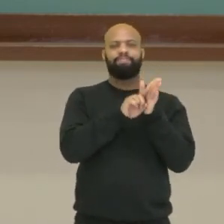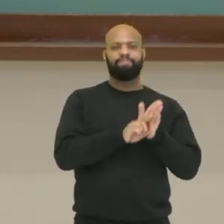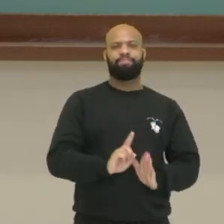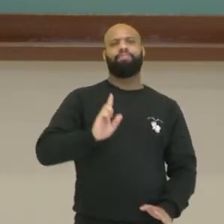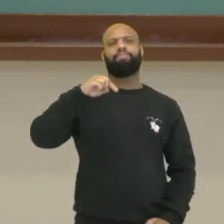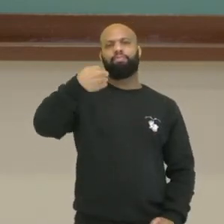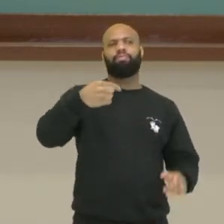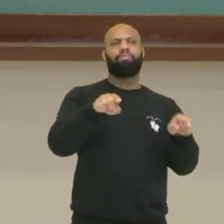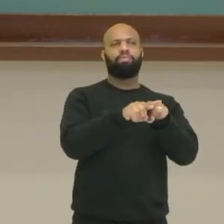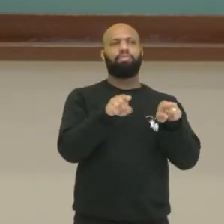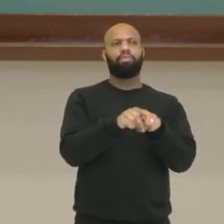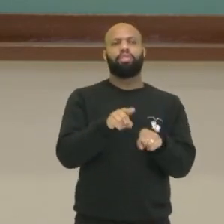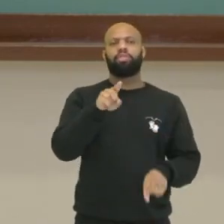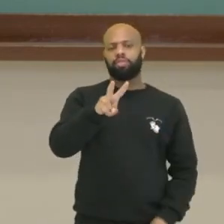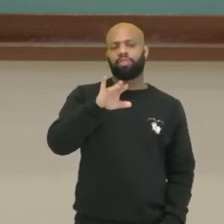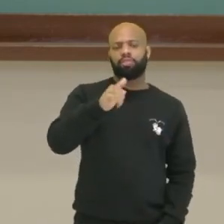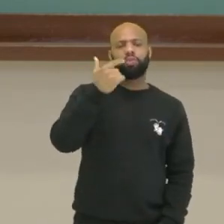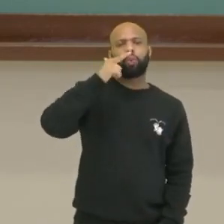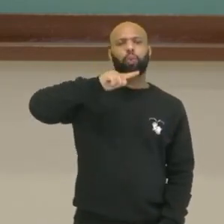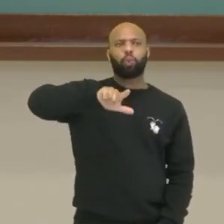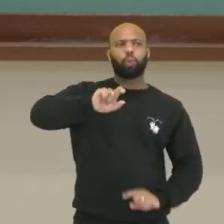aula para que você possa